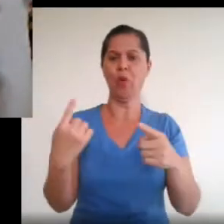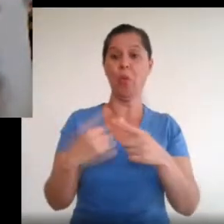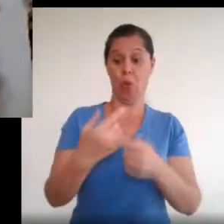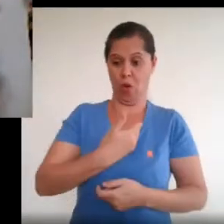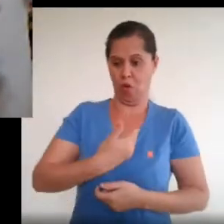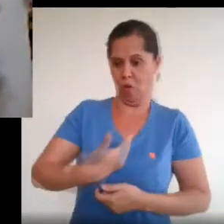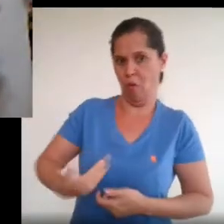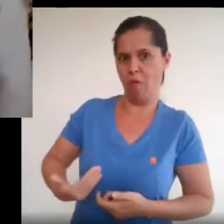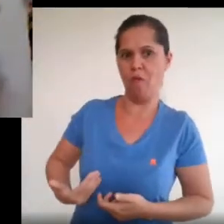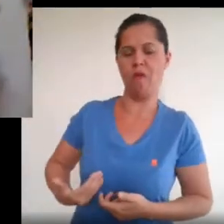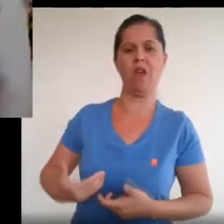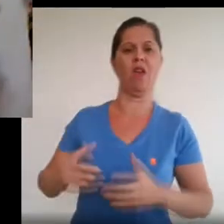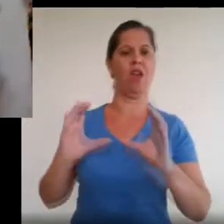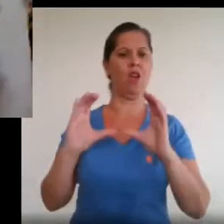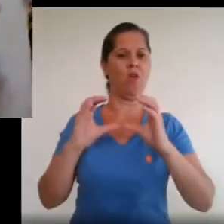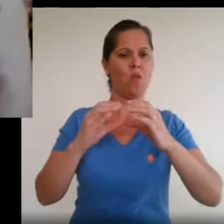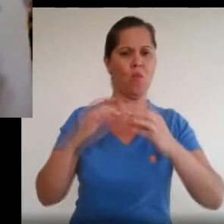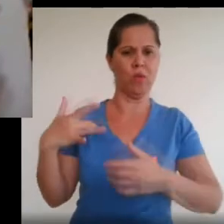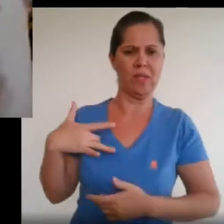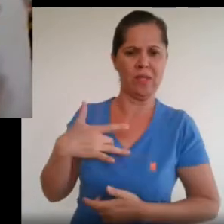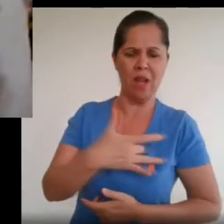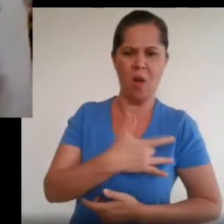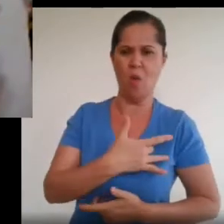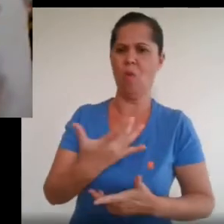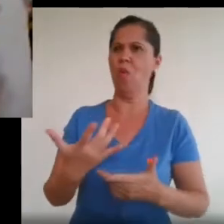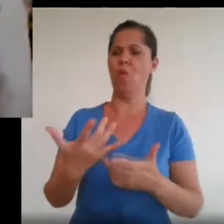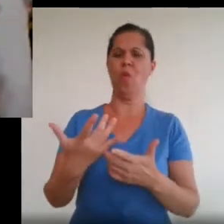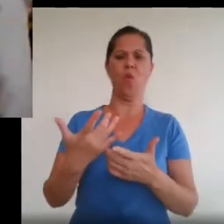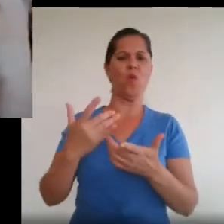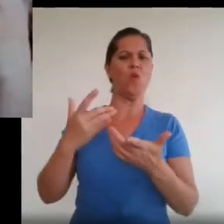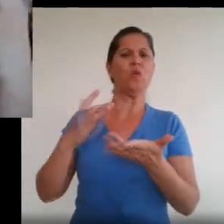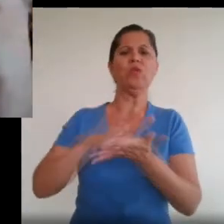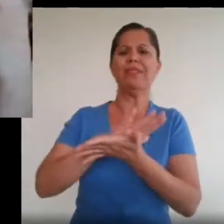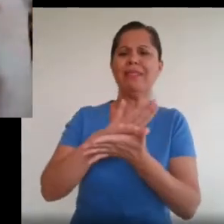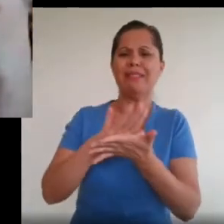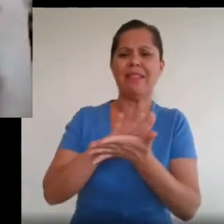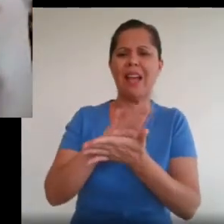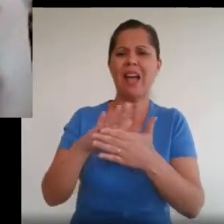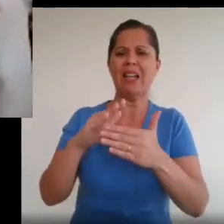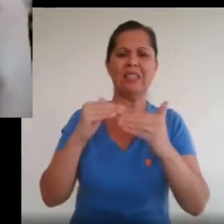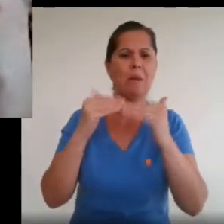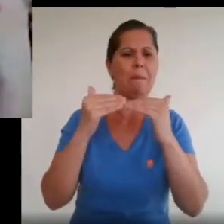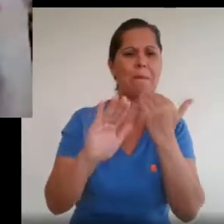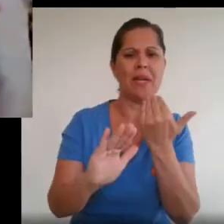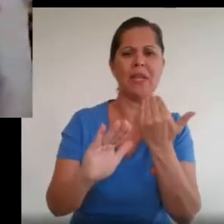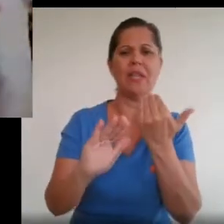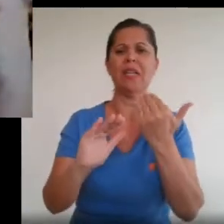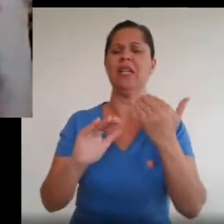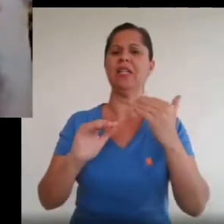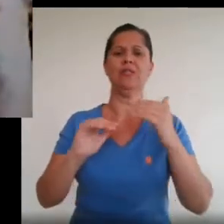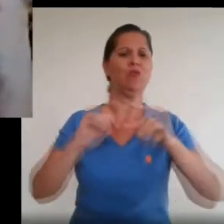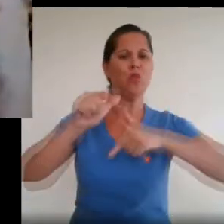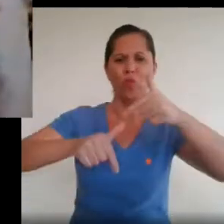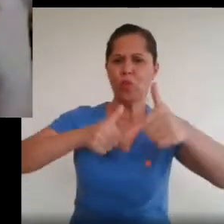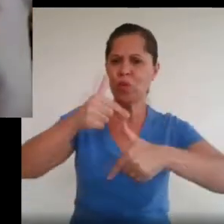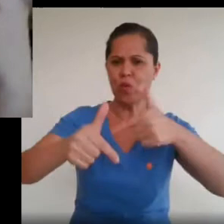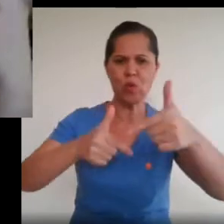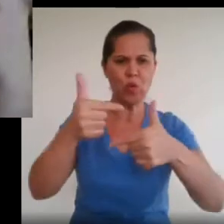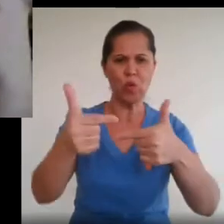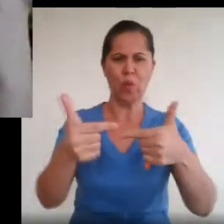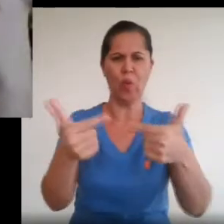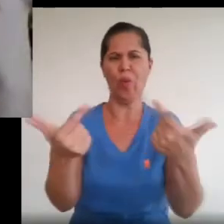epidemiológicas e governos, e autoridades governamentais, além do descompasso, né,